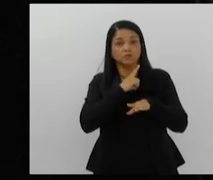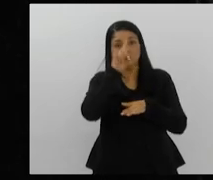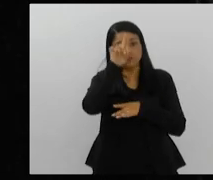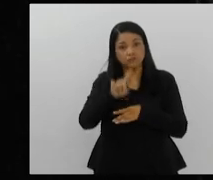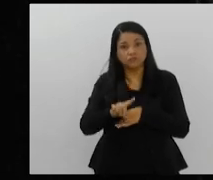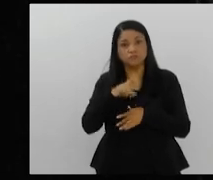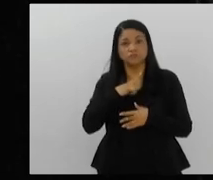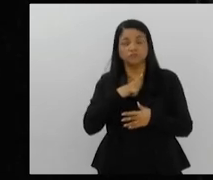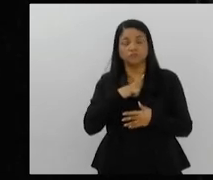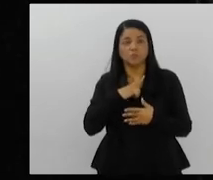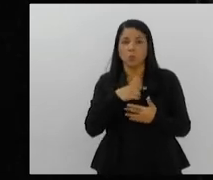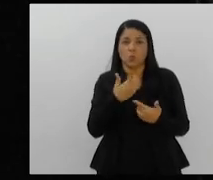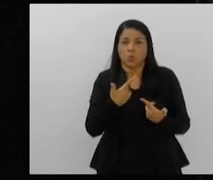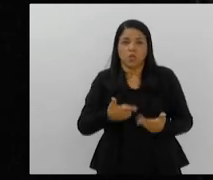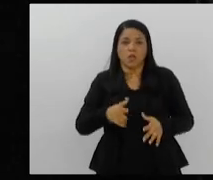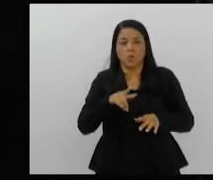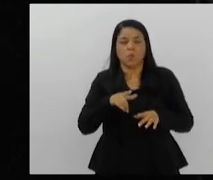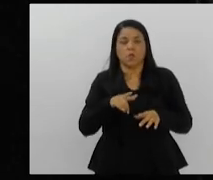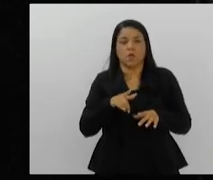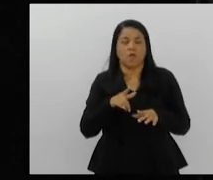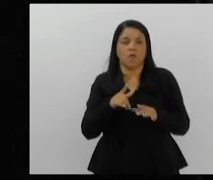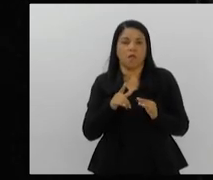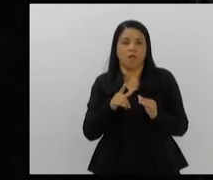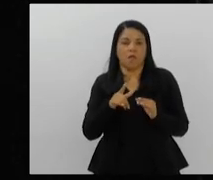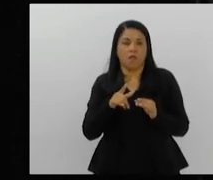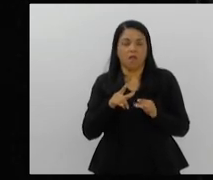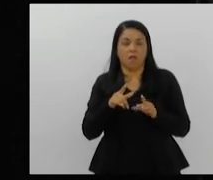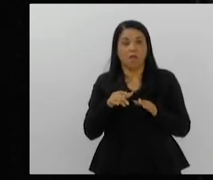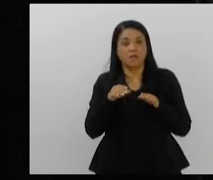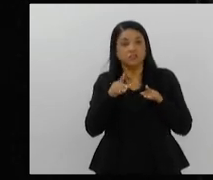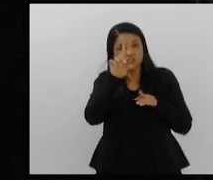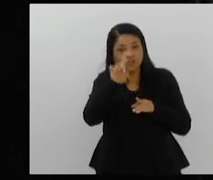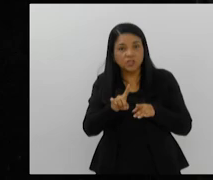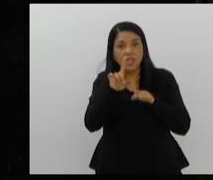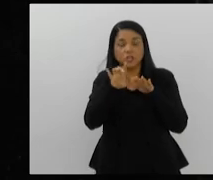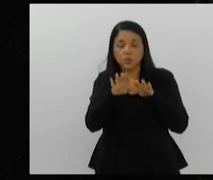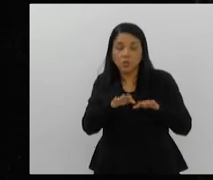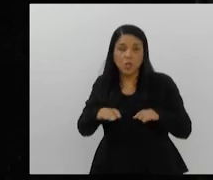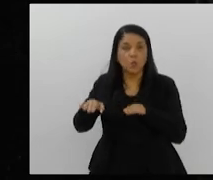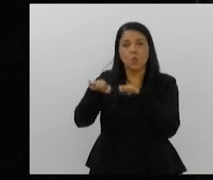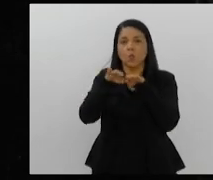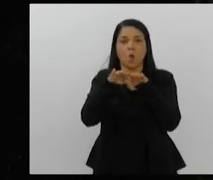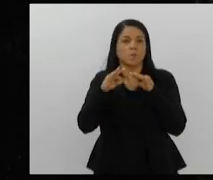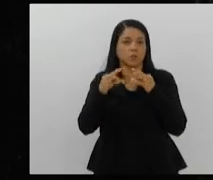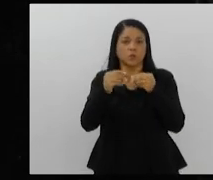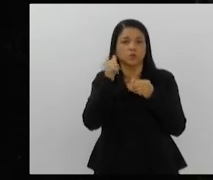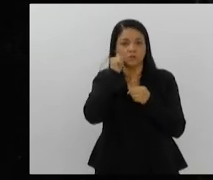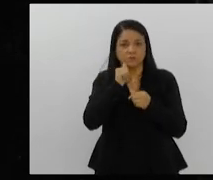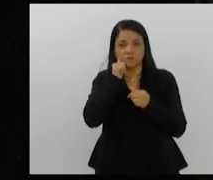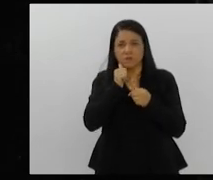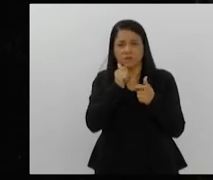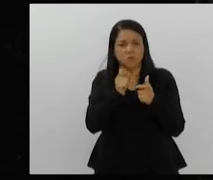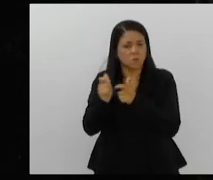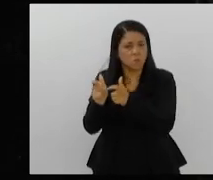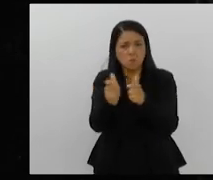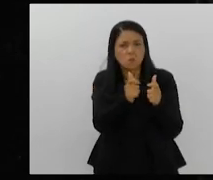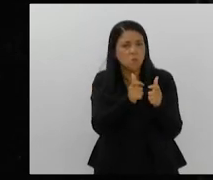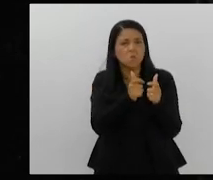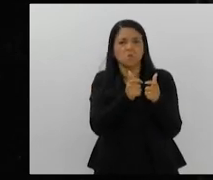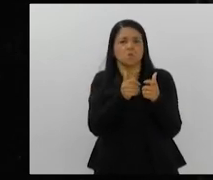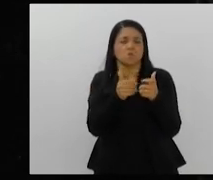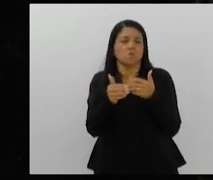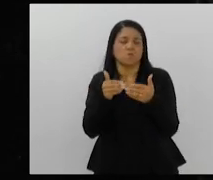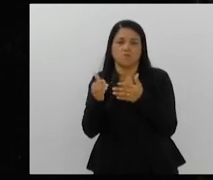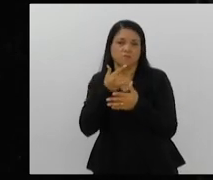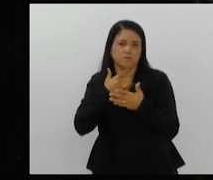não queremos privilégios, o que queremos é direitos iguais para todas as mulheres, seja em quais espaços essas mulheres desejam